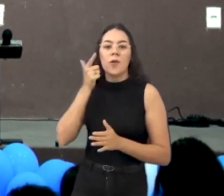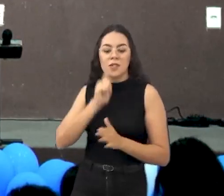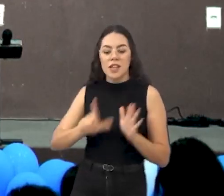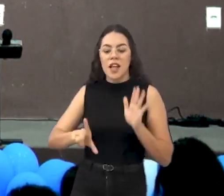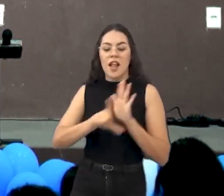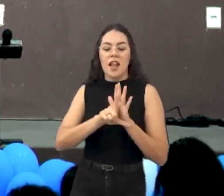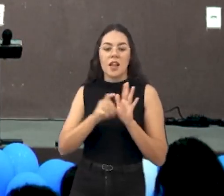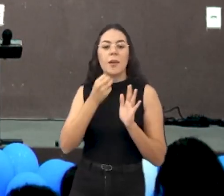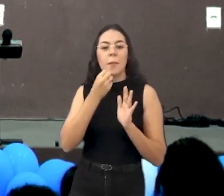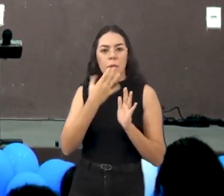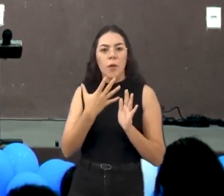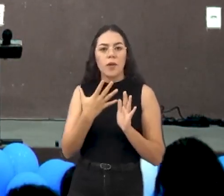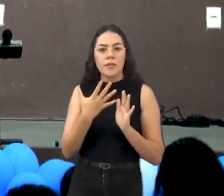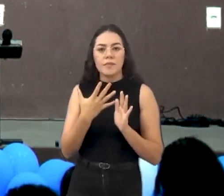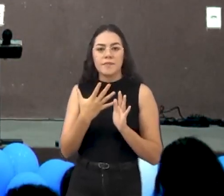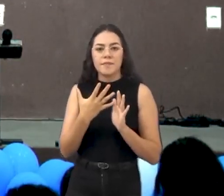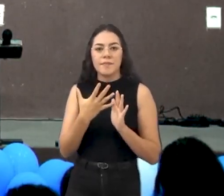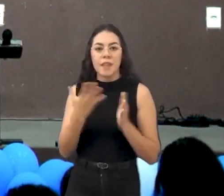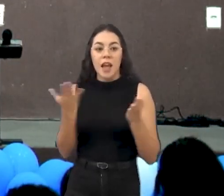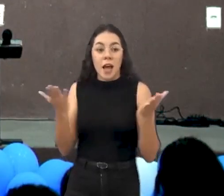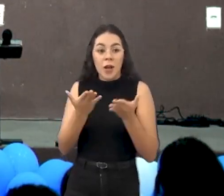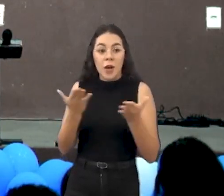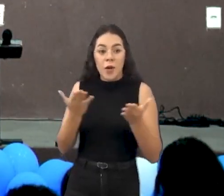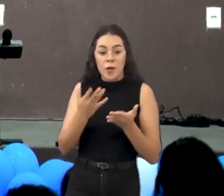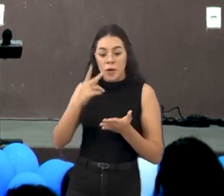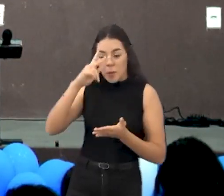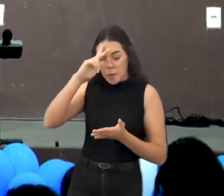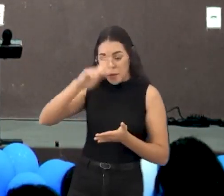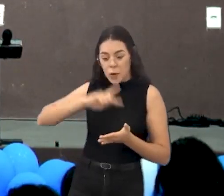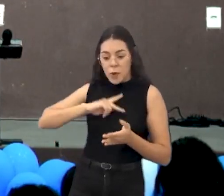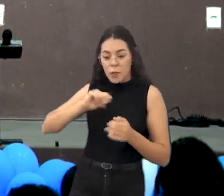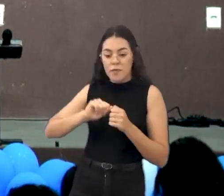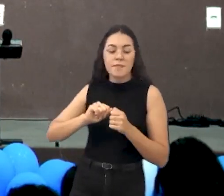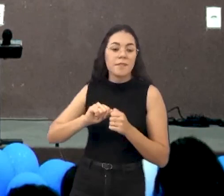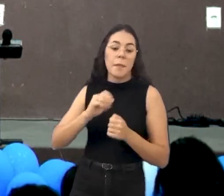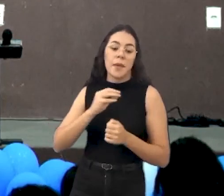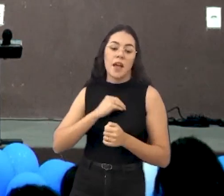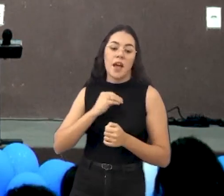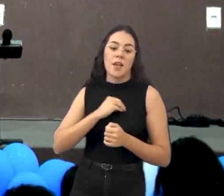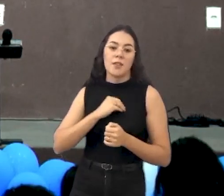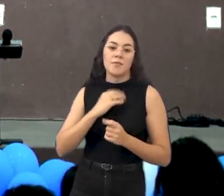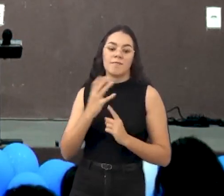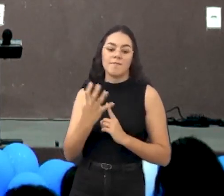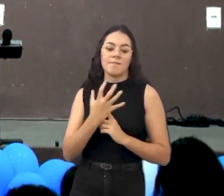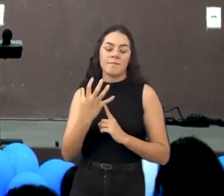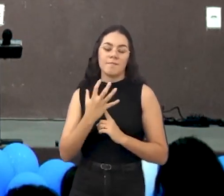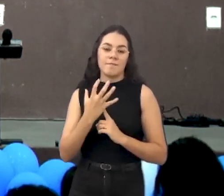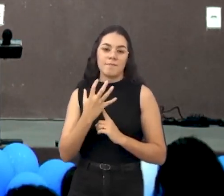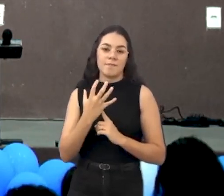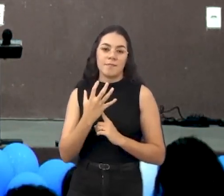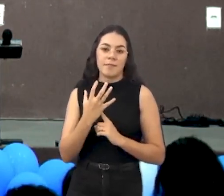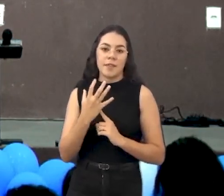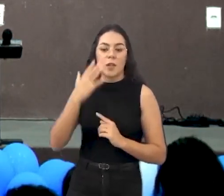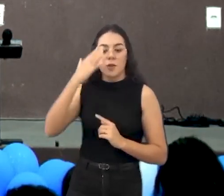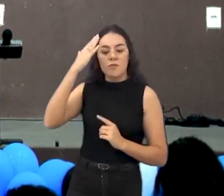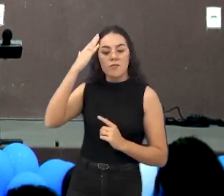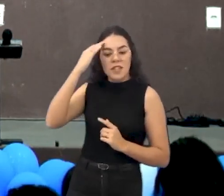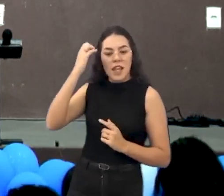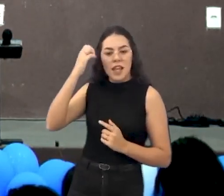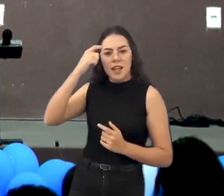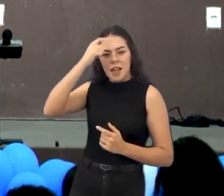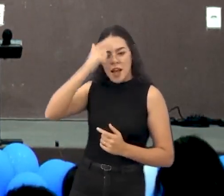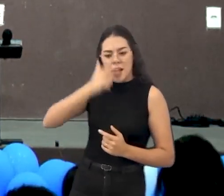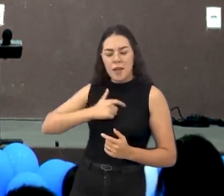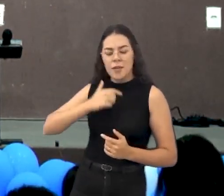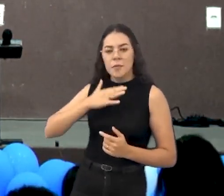boa, de maneira que agora já não sou eu que faço isto, mas o pecado que habita em mim. Porque eu sei que em mim, isto é, na minha